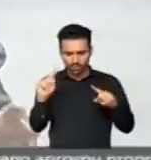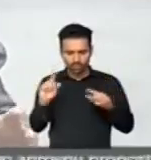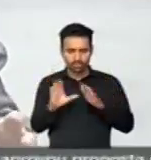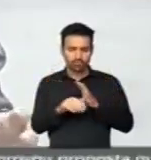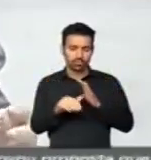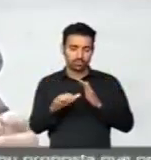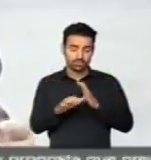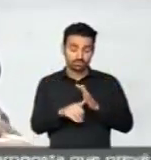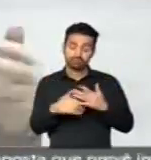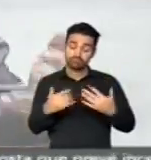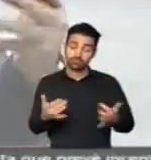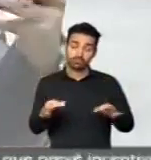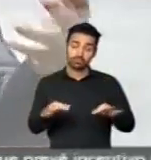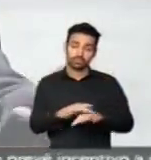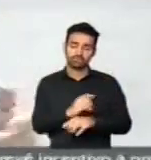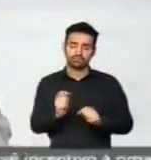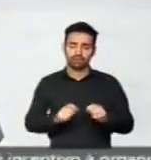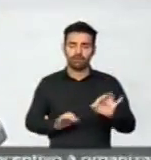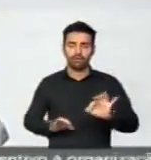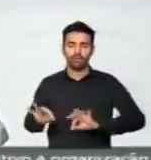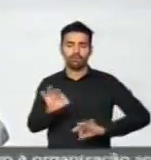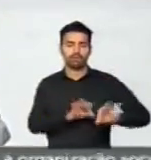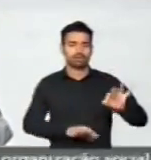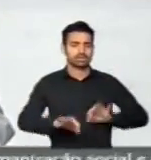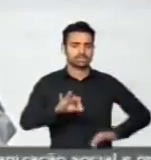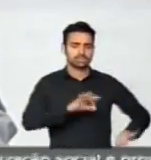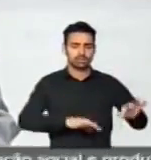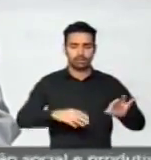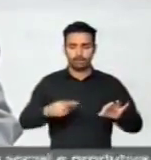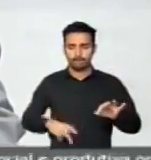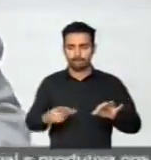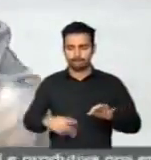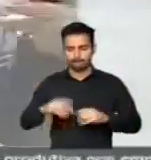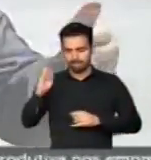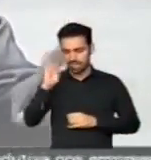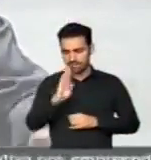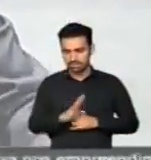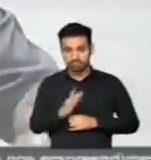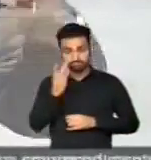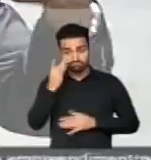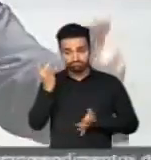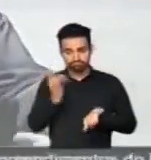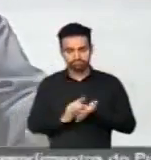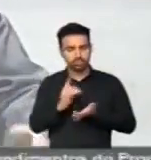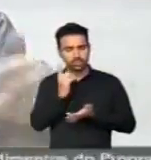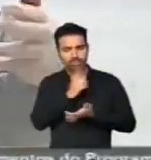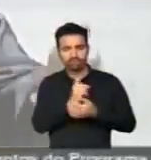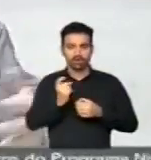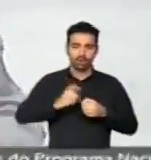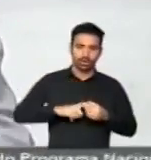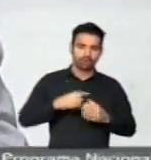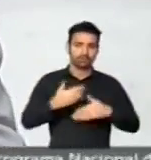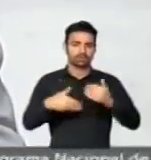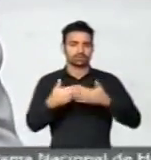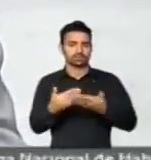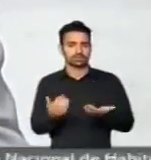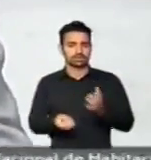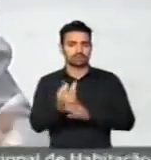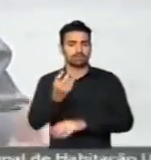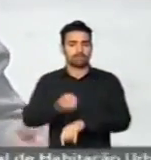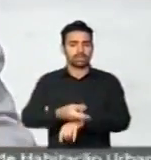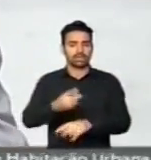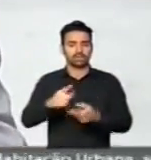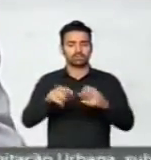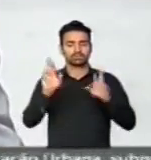partir daí possamos reorganizar o nosso país para que ele de fato volte a crescer, a gerar empregos e mais